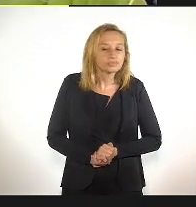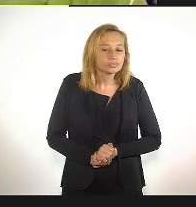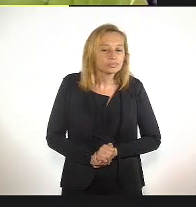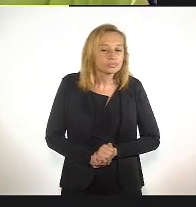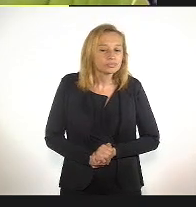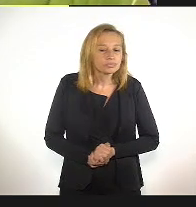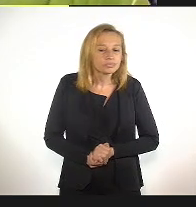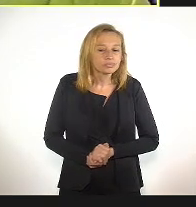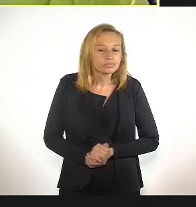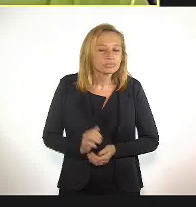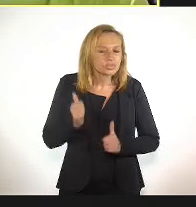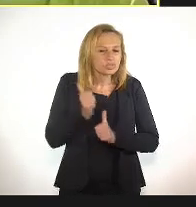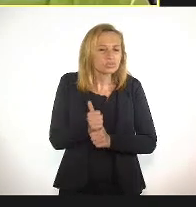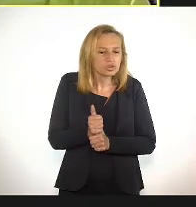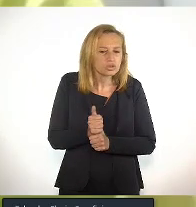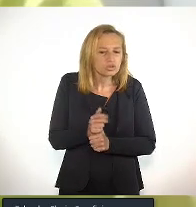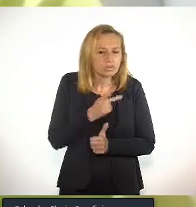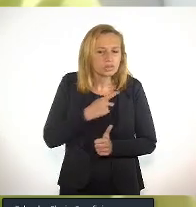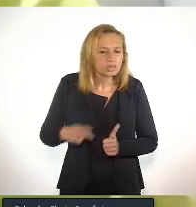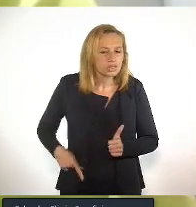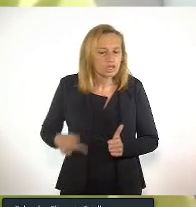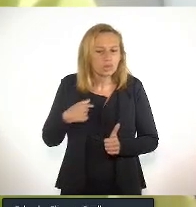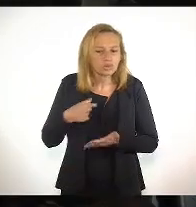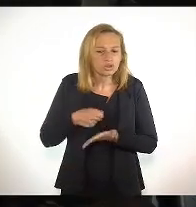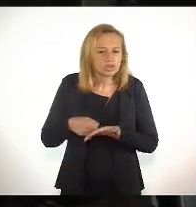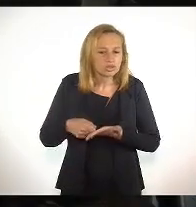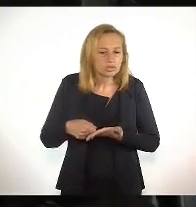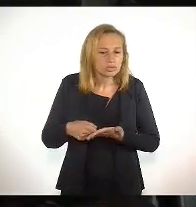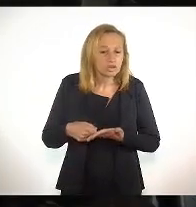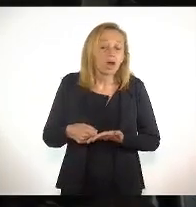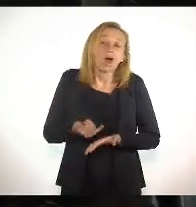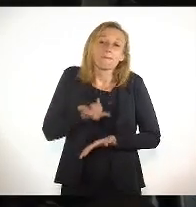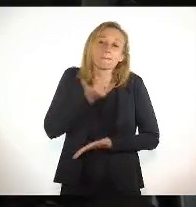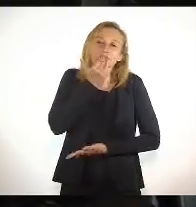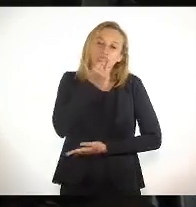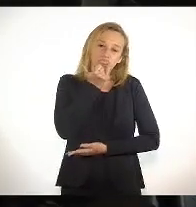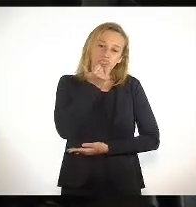É substitutivo, presidente, porque eu sou o autor. Ele é autor. Perdão.